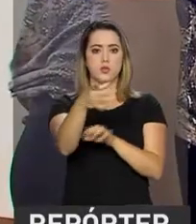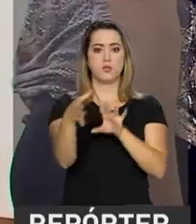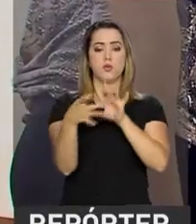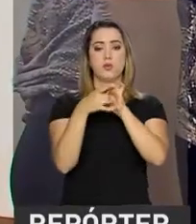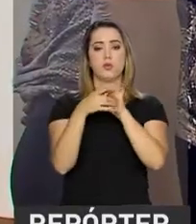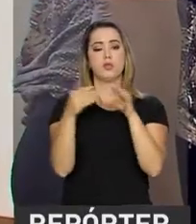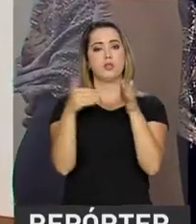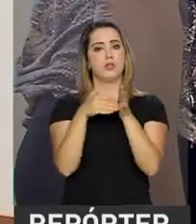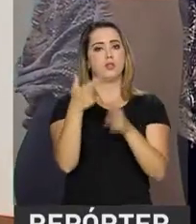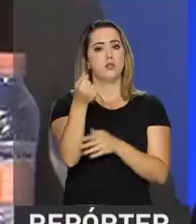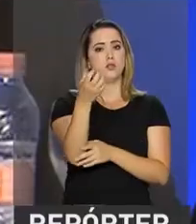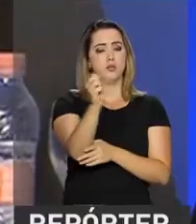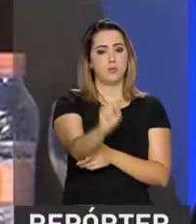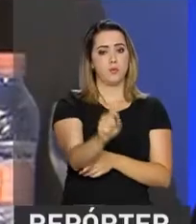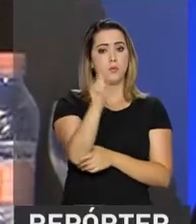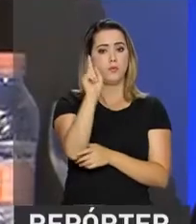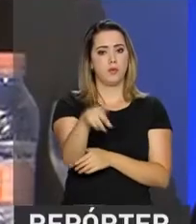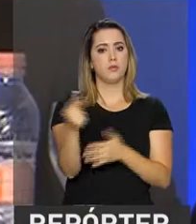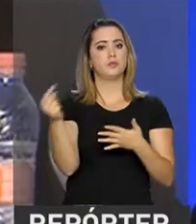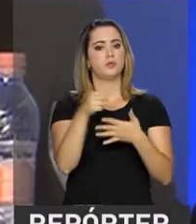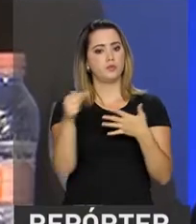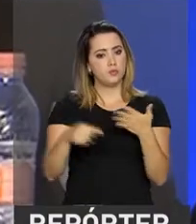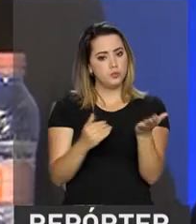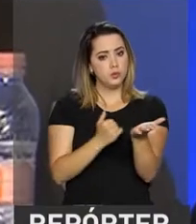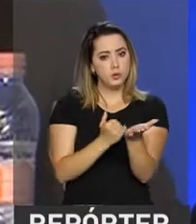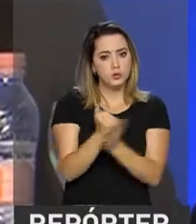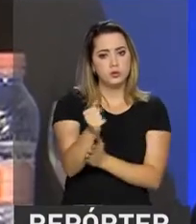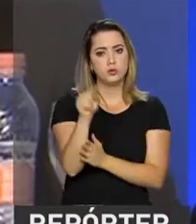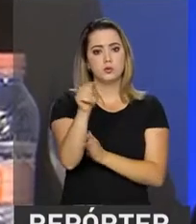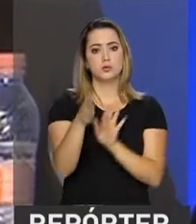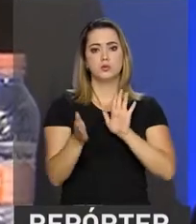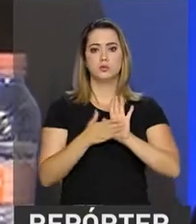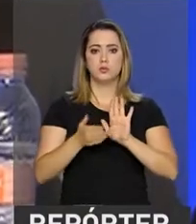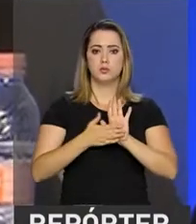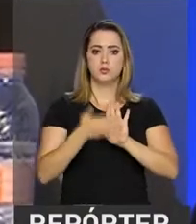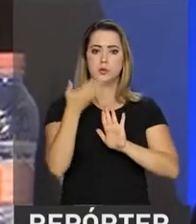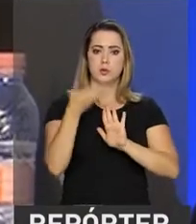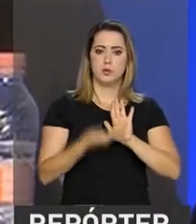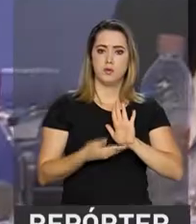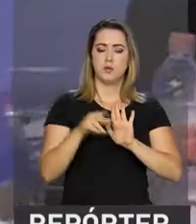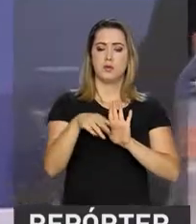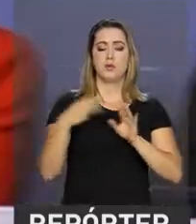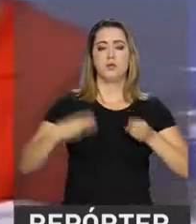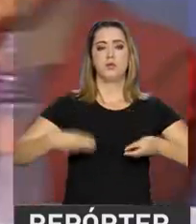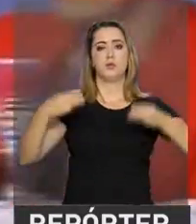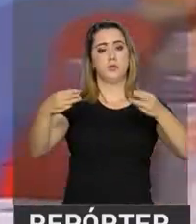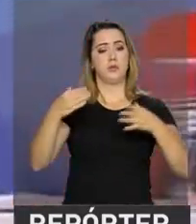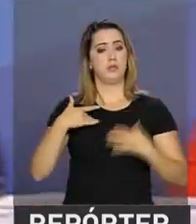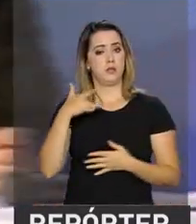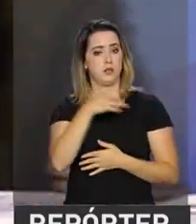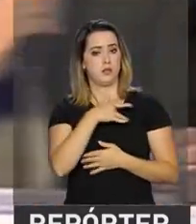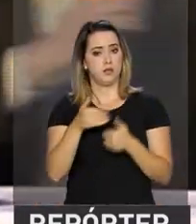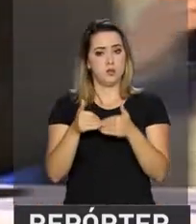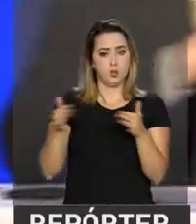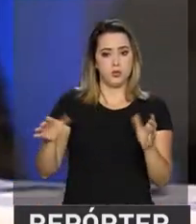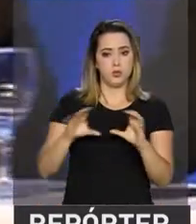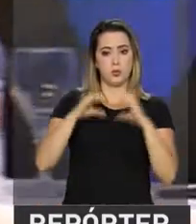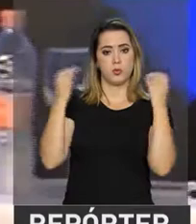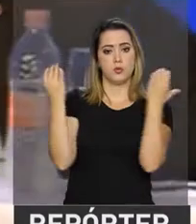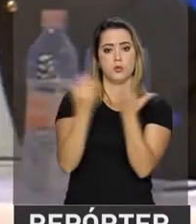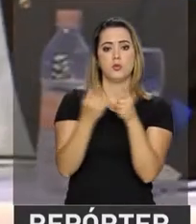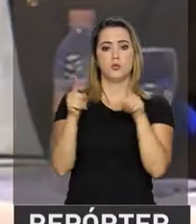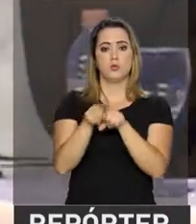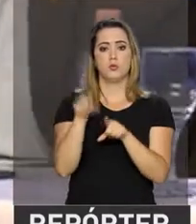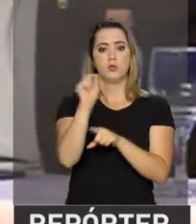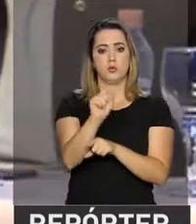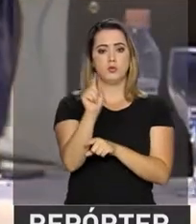de 2018. Esta foi uma das iniciativas apresentadas pelo ministro Ricardo Barros na abertura de um congresso internacional